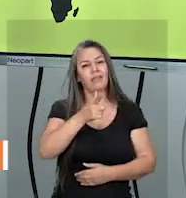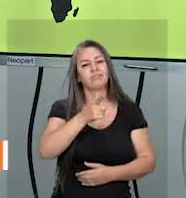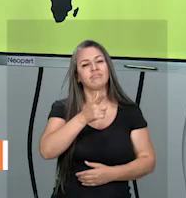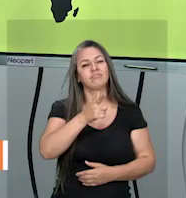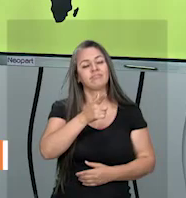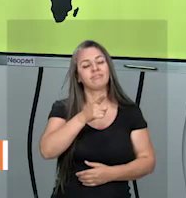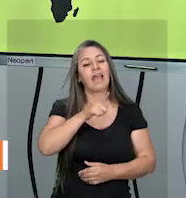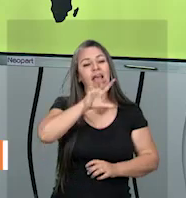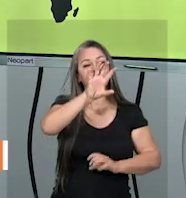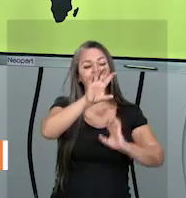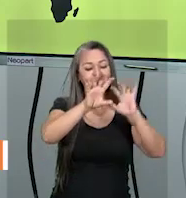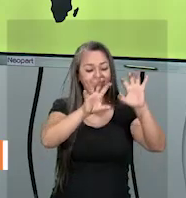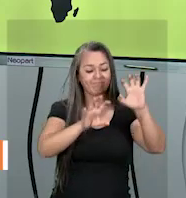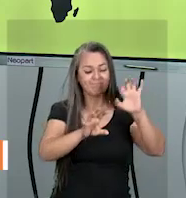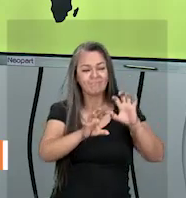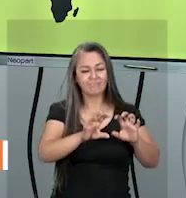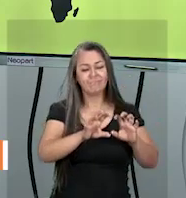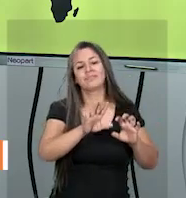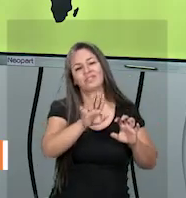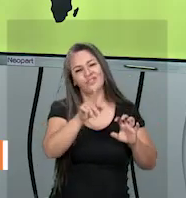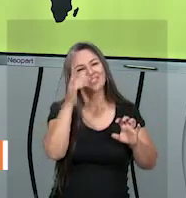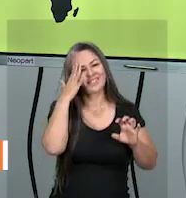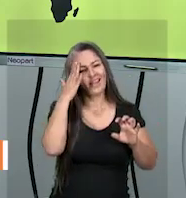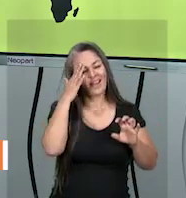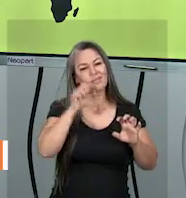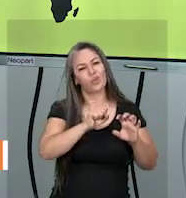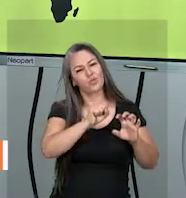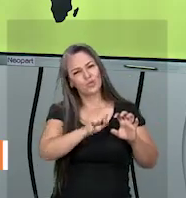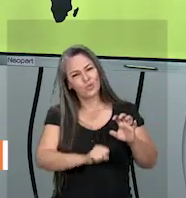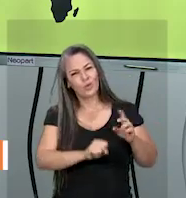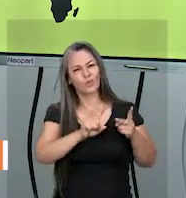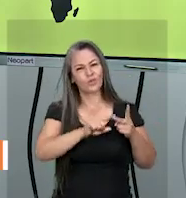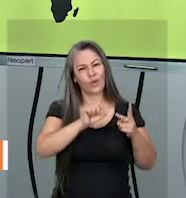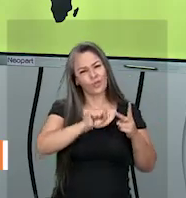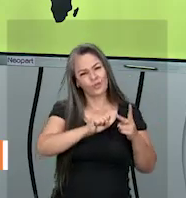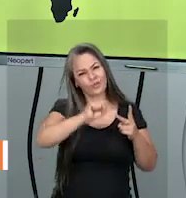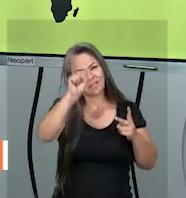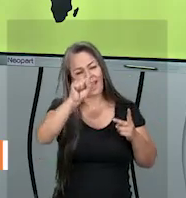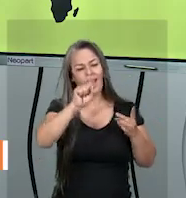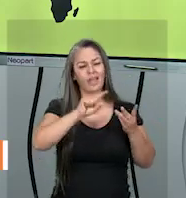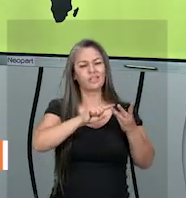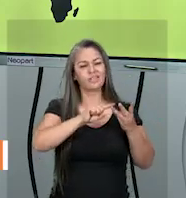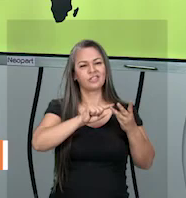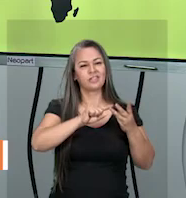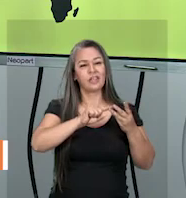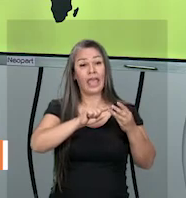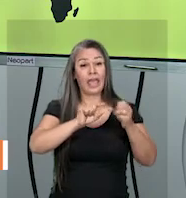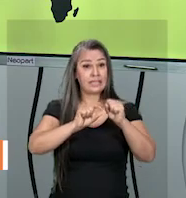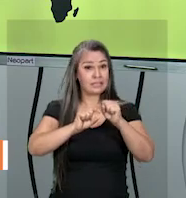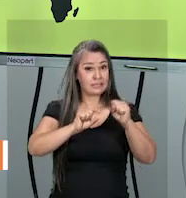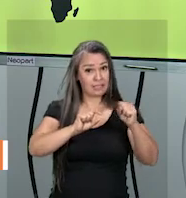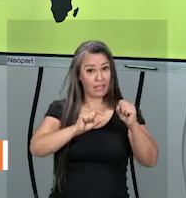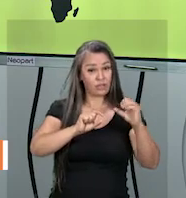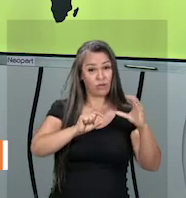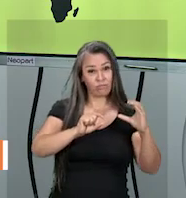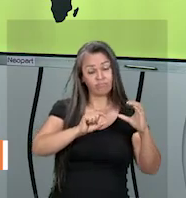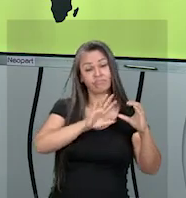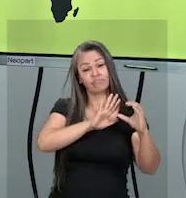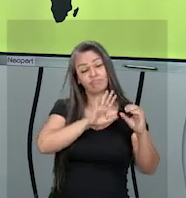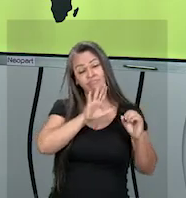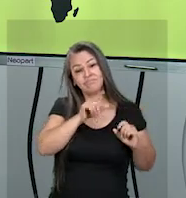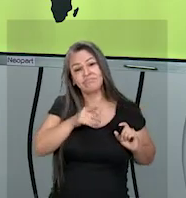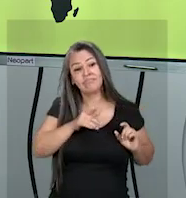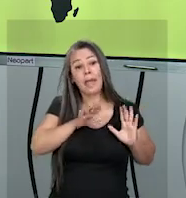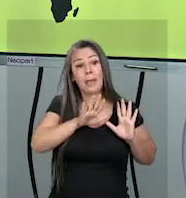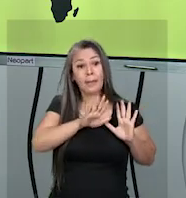né? Sudeste, Sul, Centro-Oeste, né? Nordeste, que vocês já conhecem já, perfeito? Agora nós temos aqui a